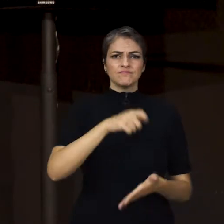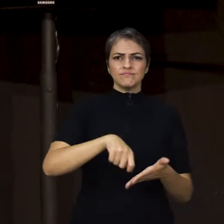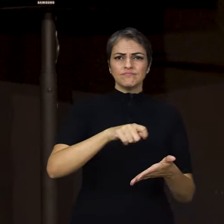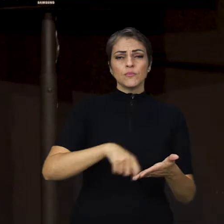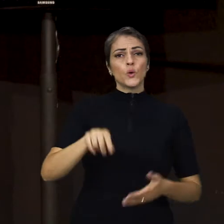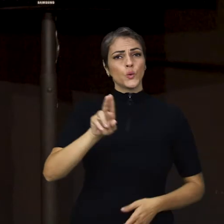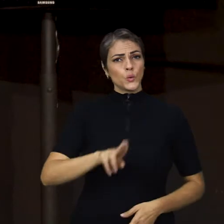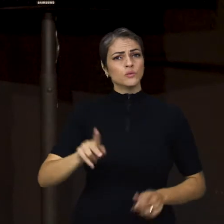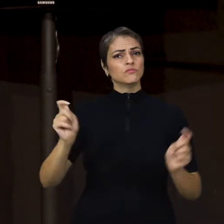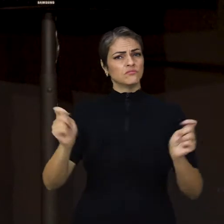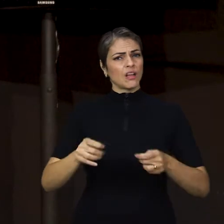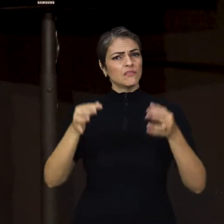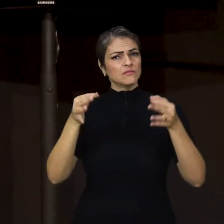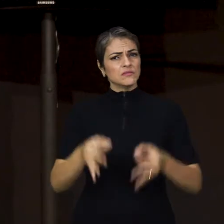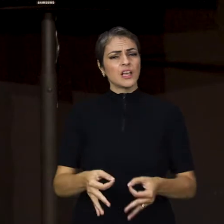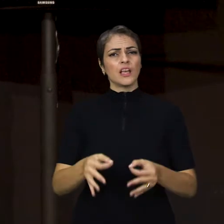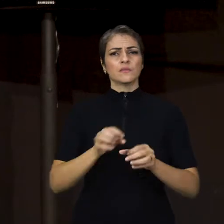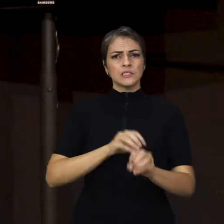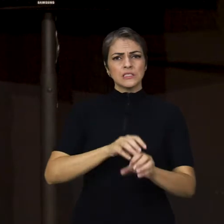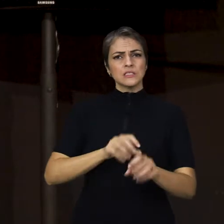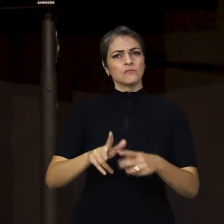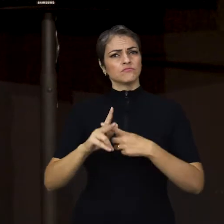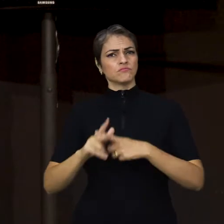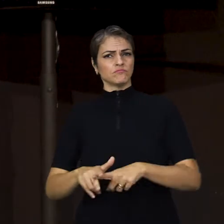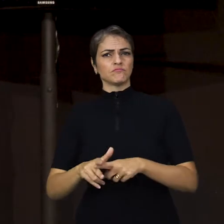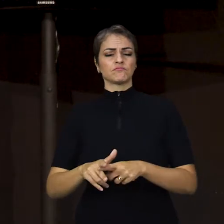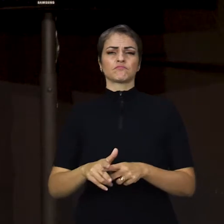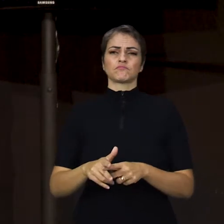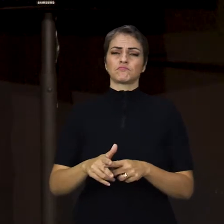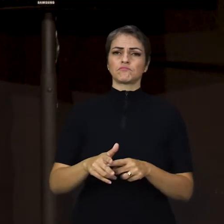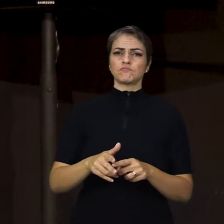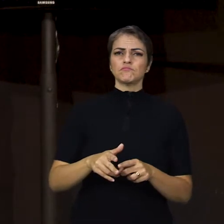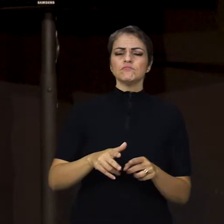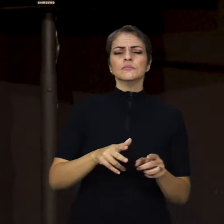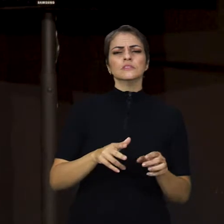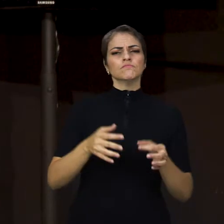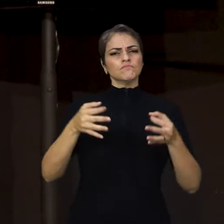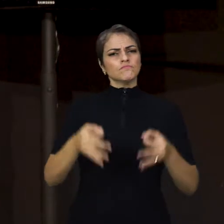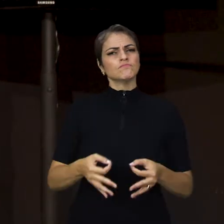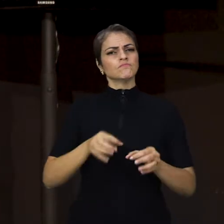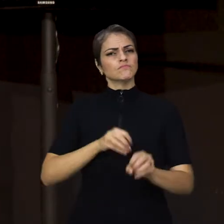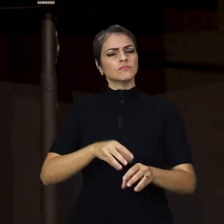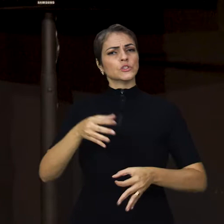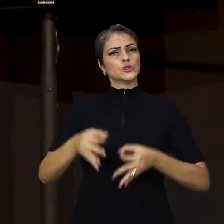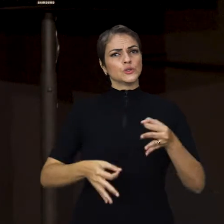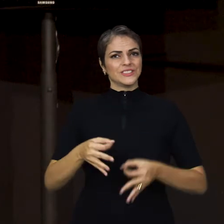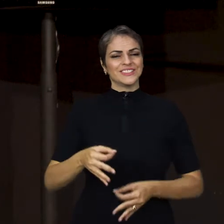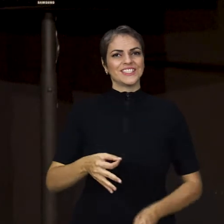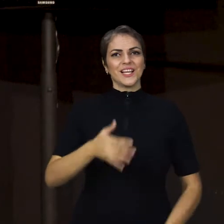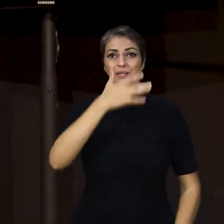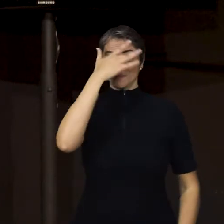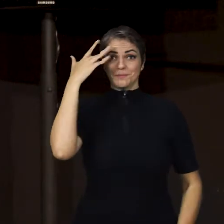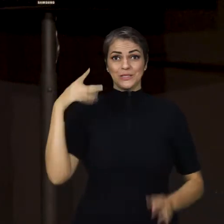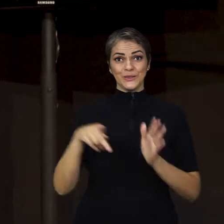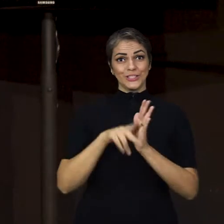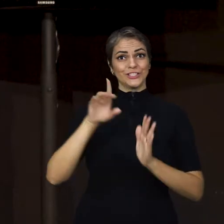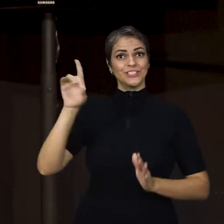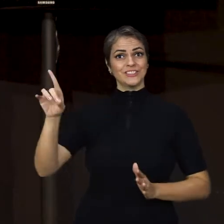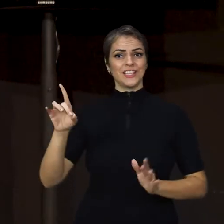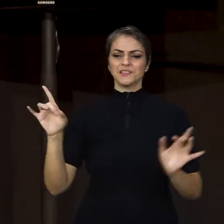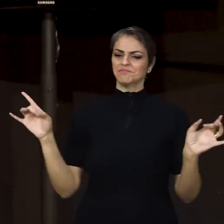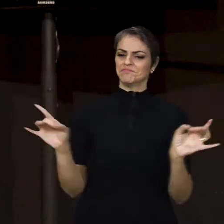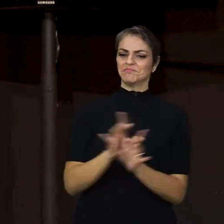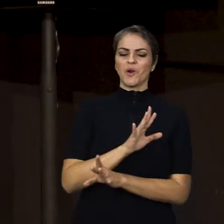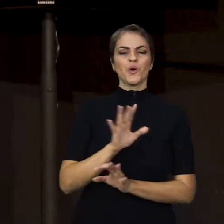para a repreensão, para a correção e para a instrução na justiça, para que o homem de Deus seja apto e